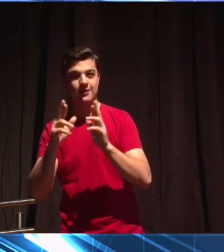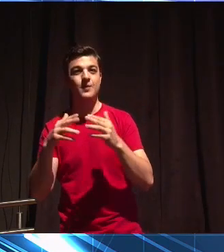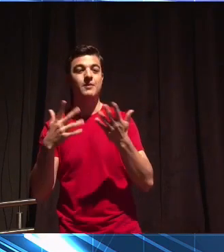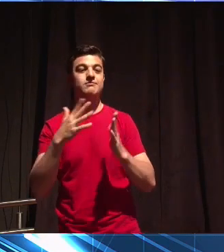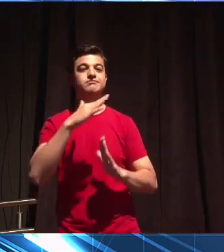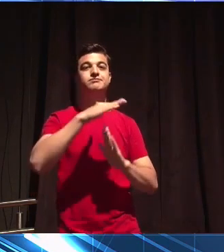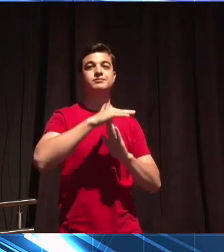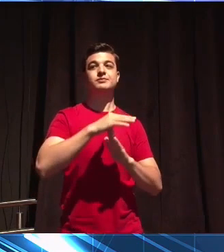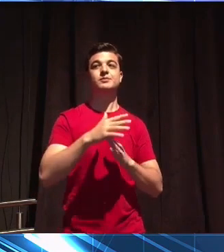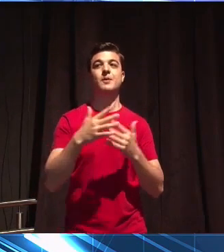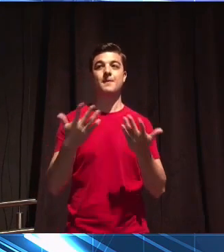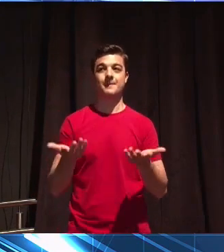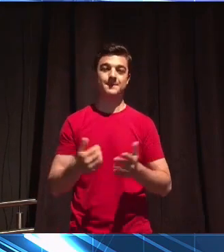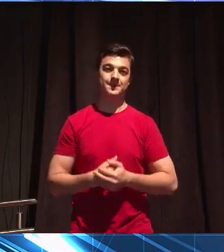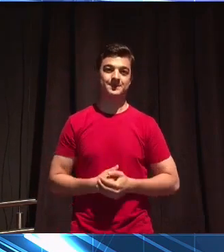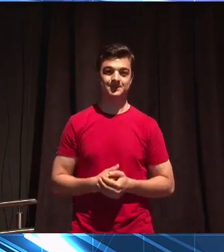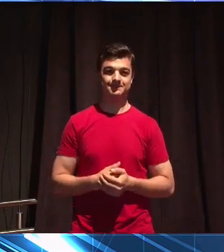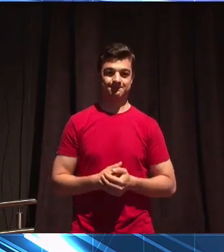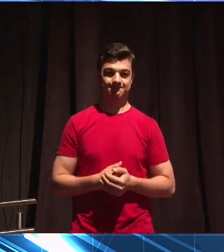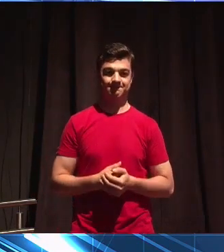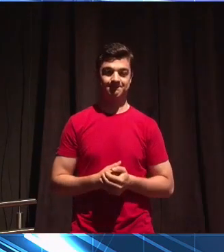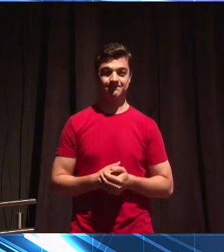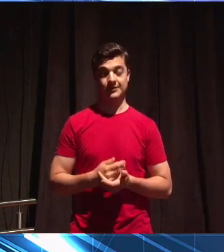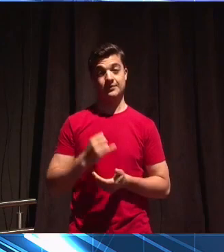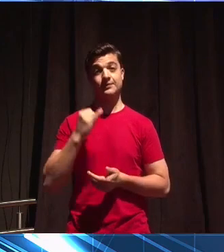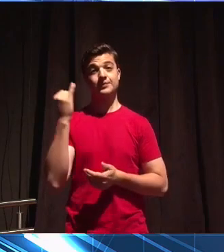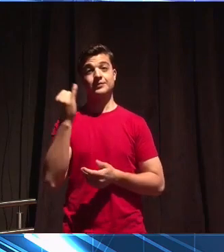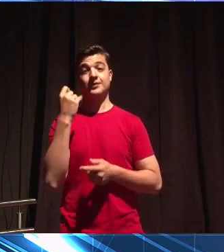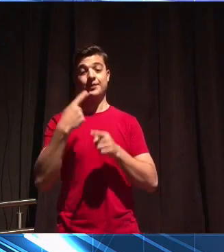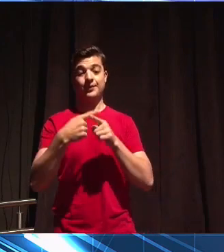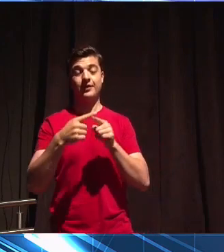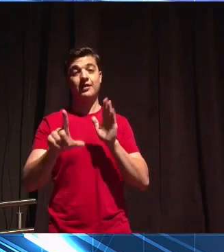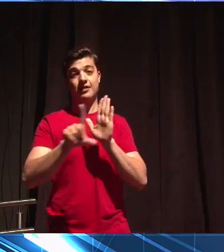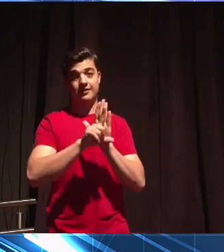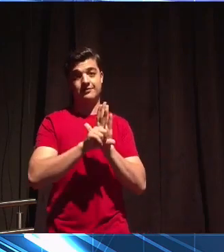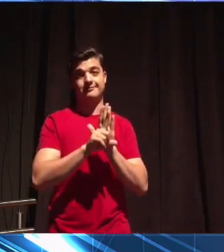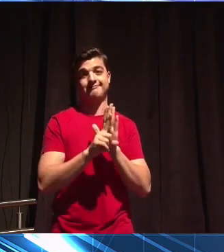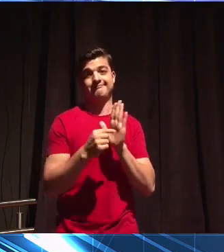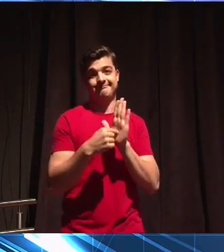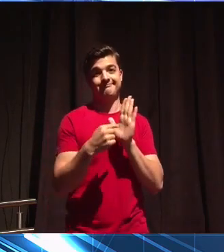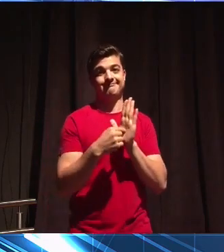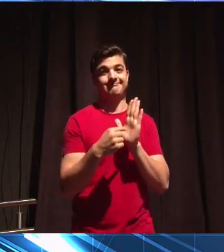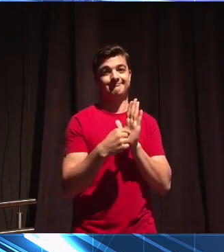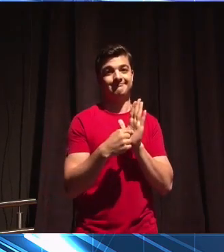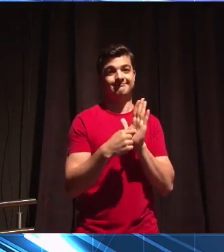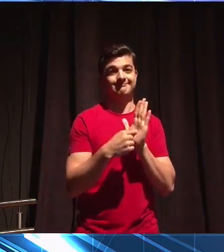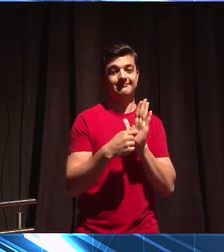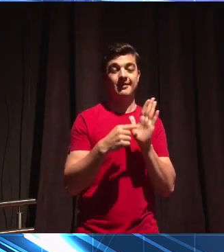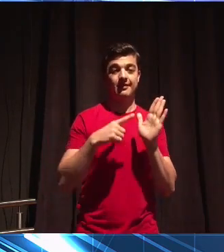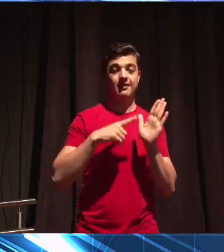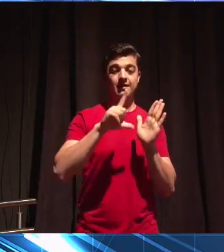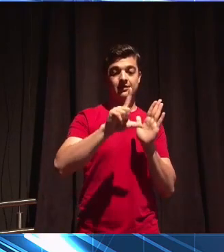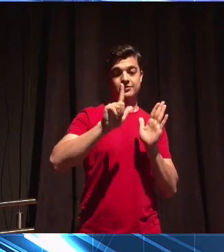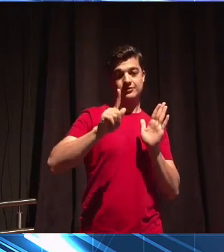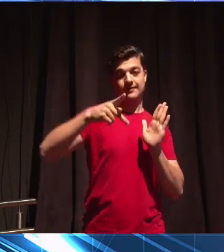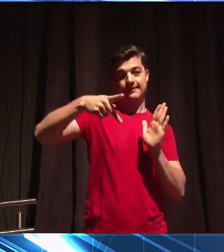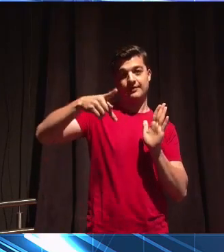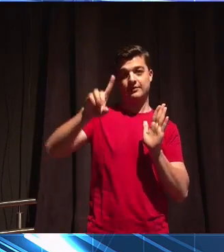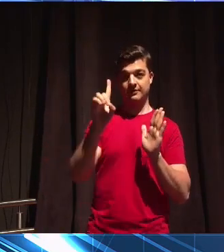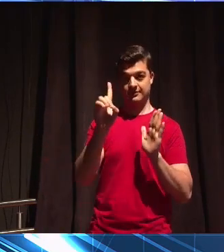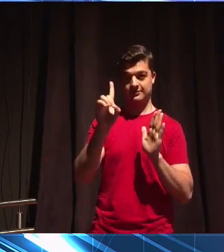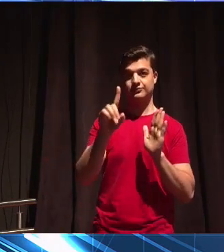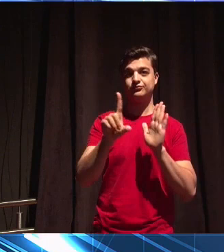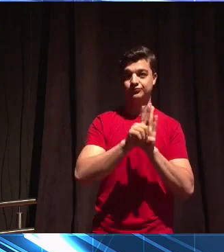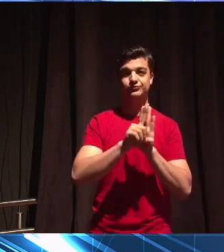Isso entra num ponto porque o usuário, e isso é uma questão de legislação, tá? Previsto tanto a LGPD quanto previsto no GDPR,